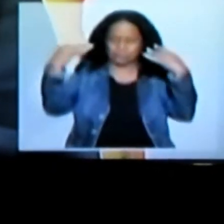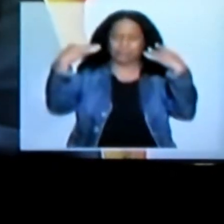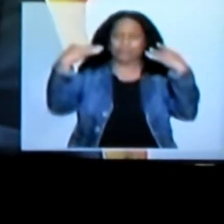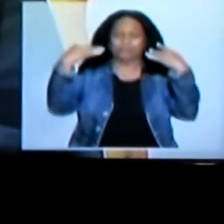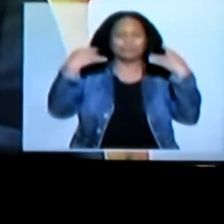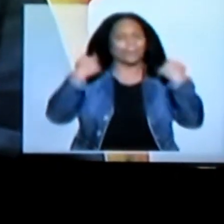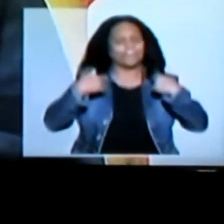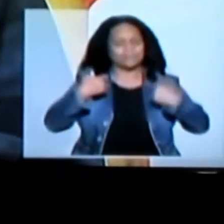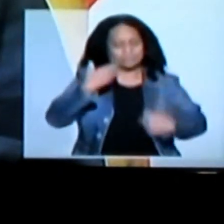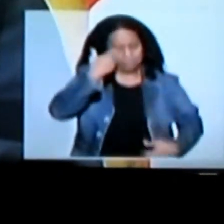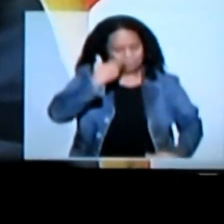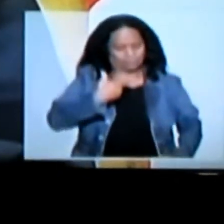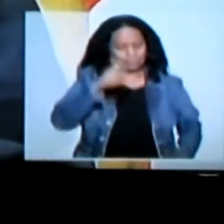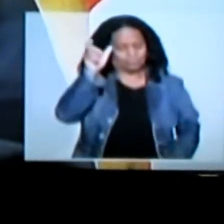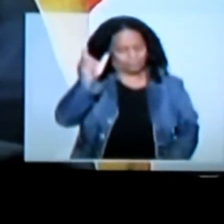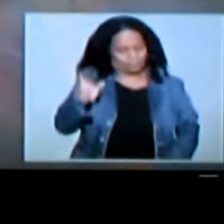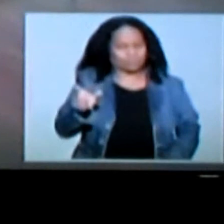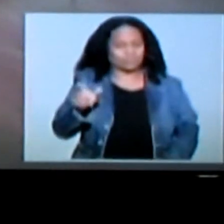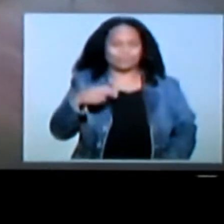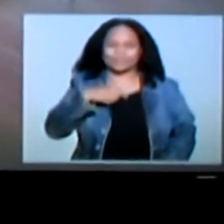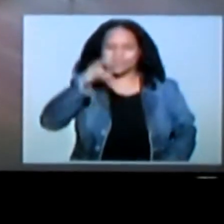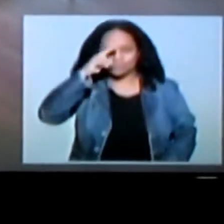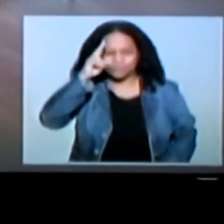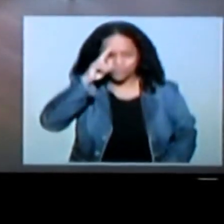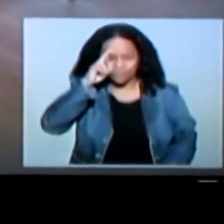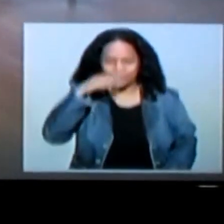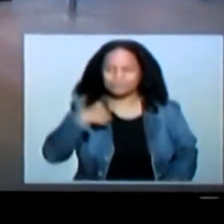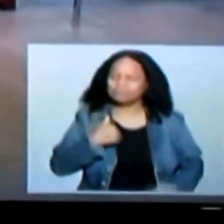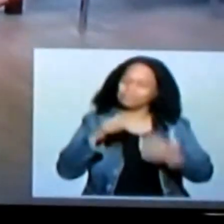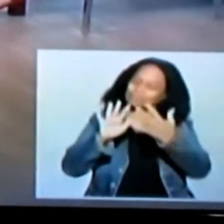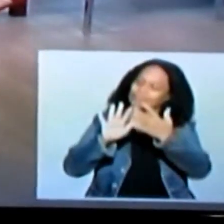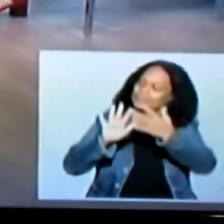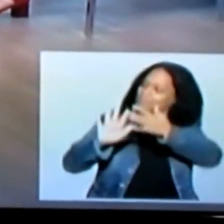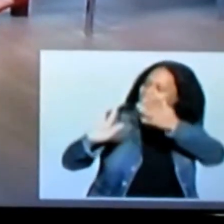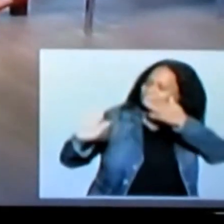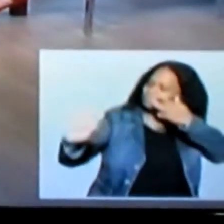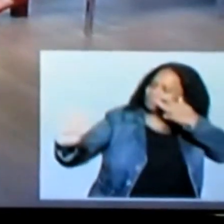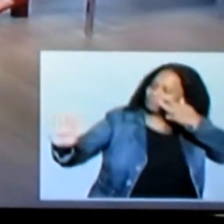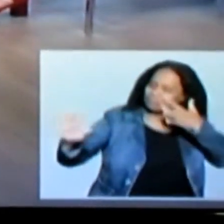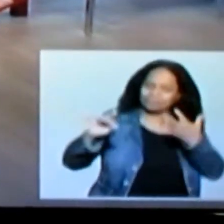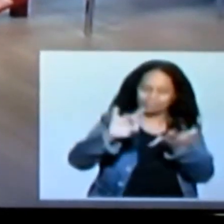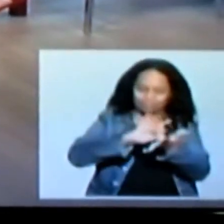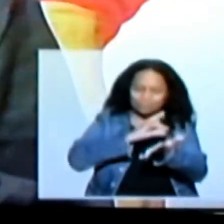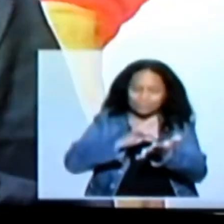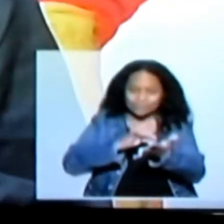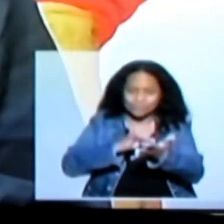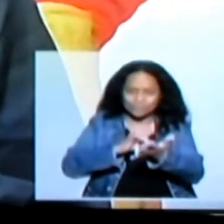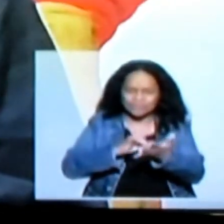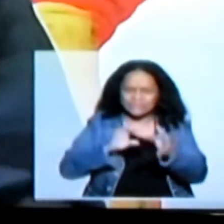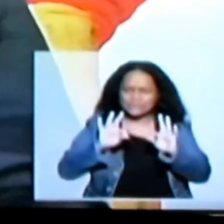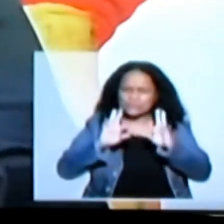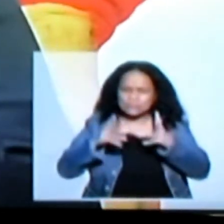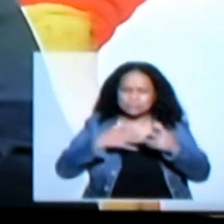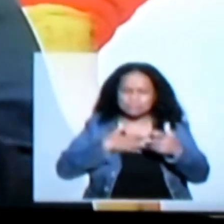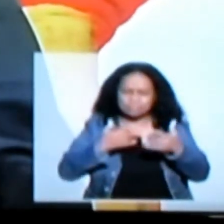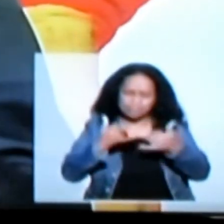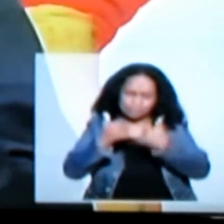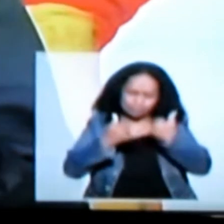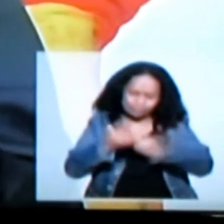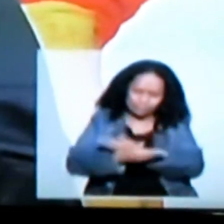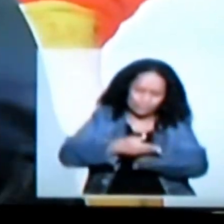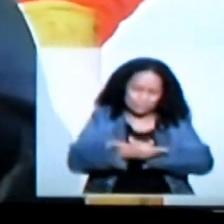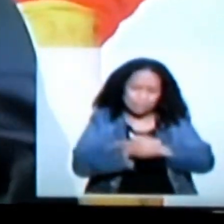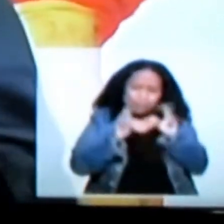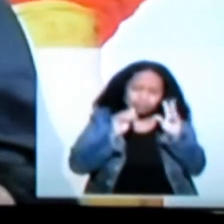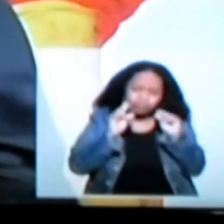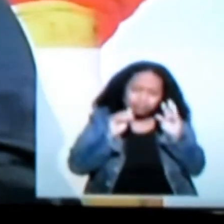postura. Tem uma história com a maior. Muito engraçado. Eu tava na fila de autógrafos. E tudo meu é muito de bonequinho,